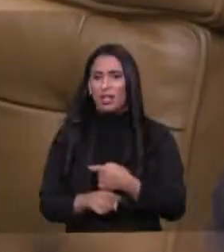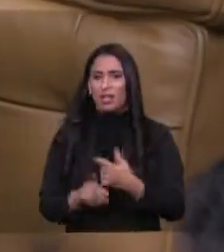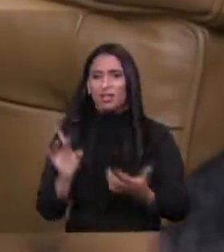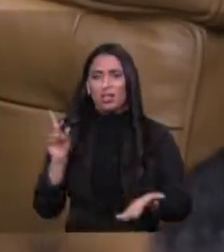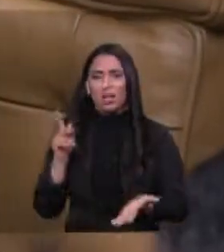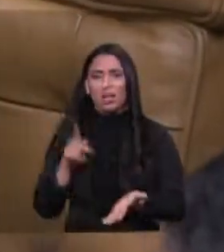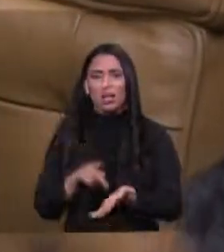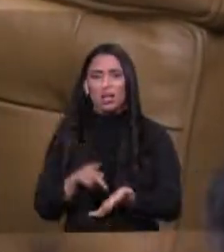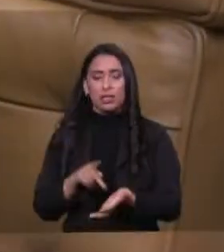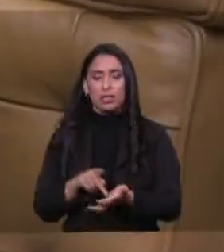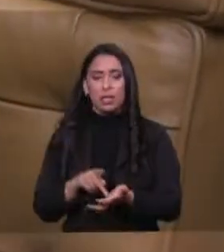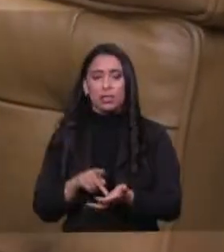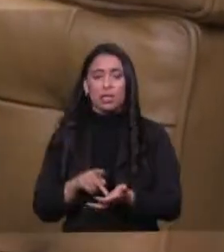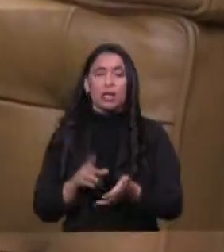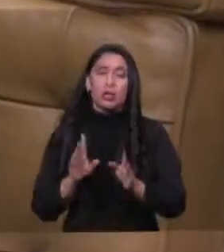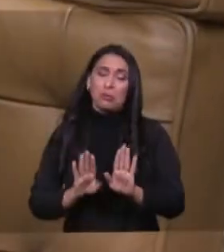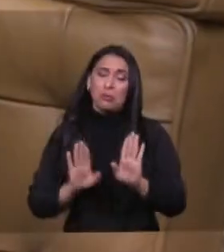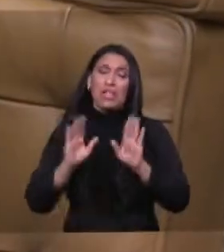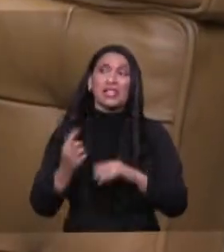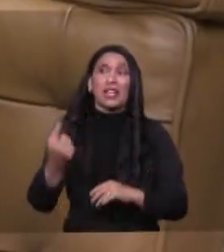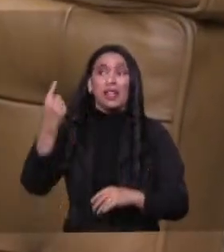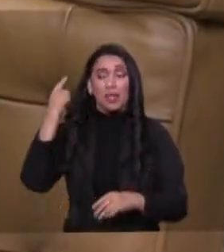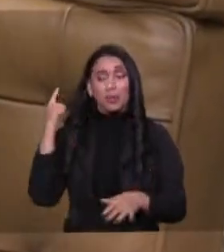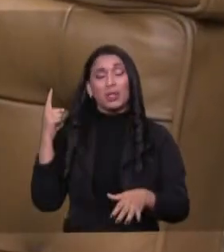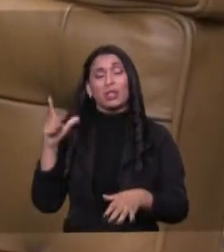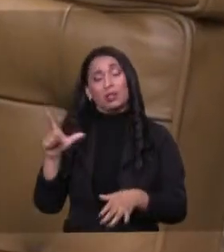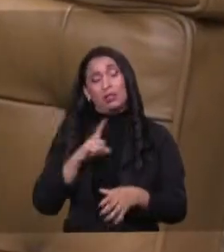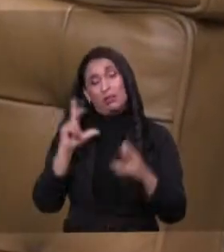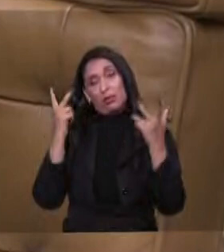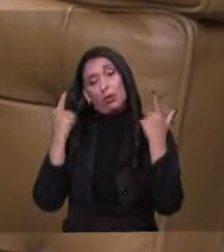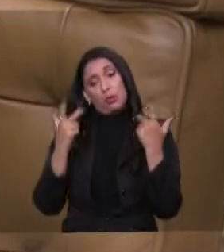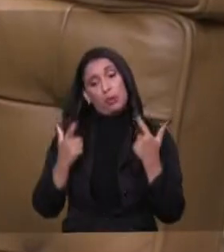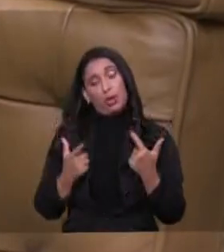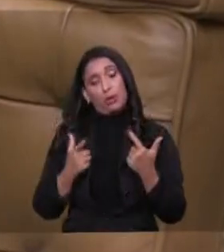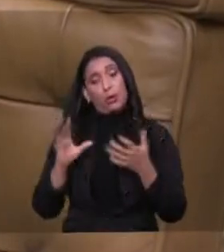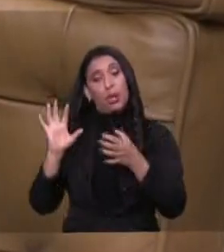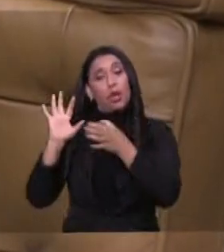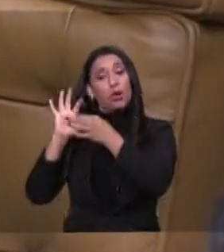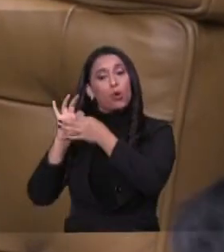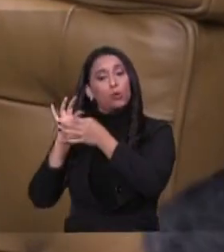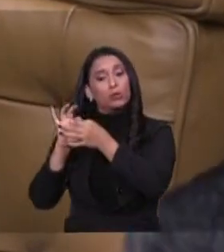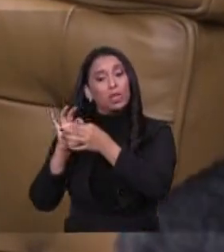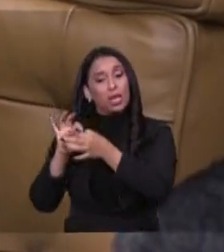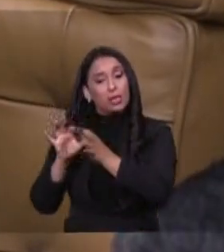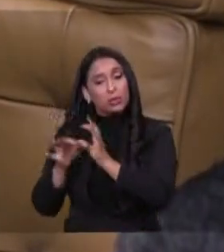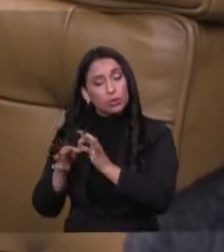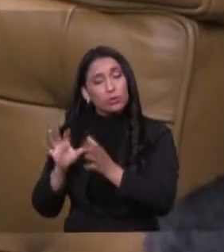mas isso se desenhava à época. Tudo isto é contexto histórico